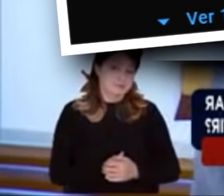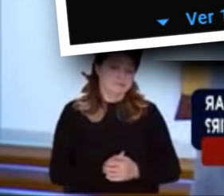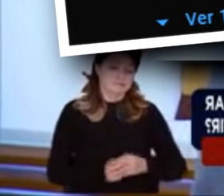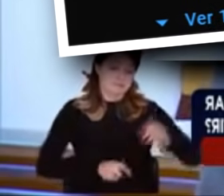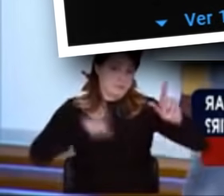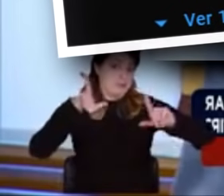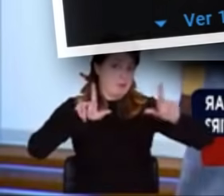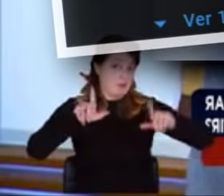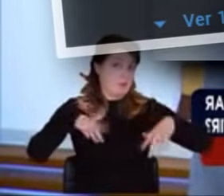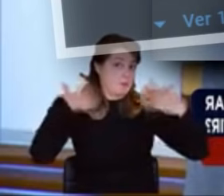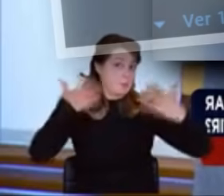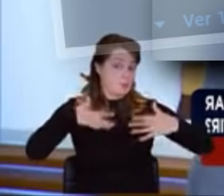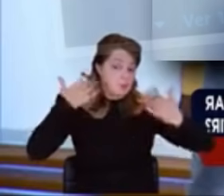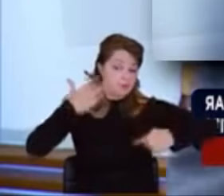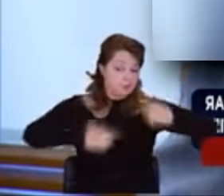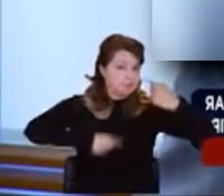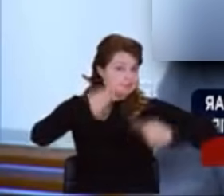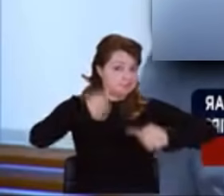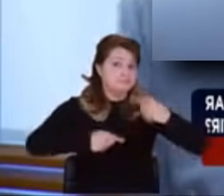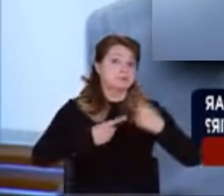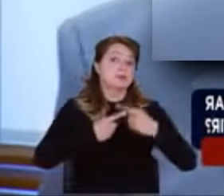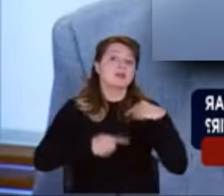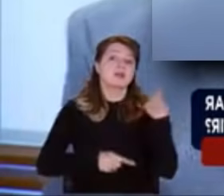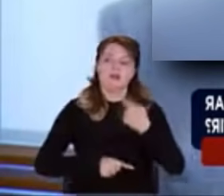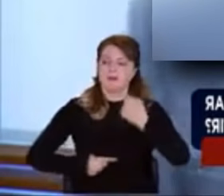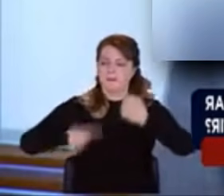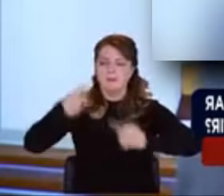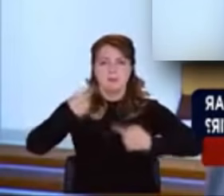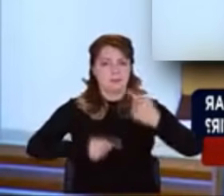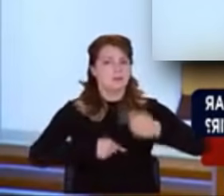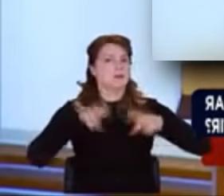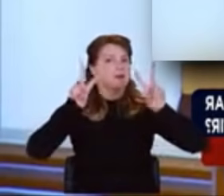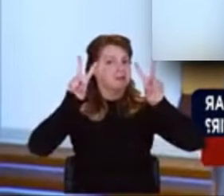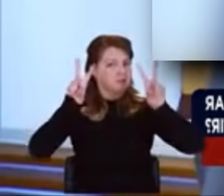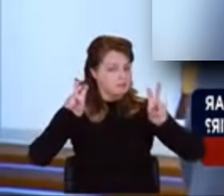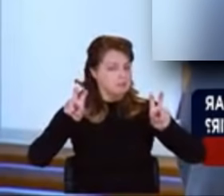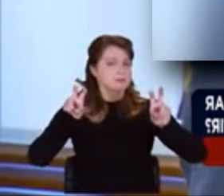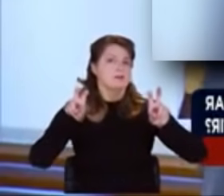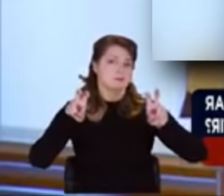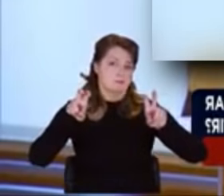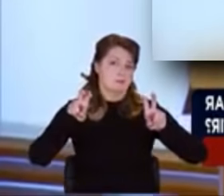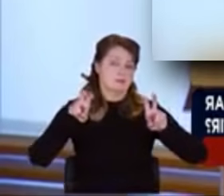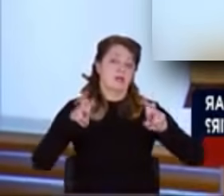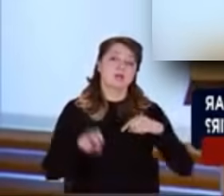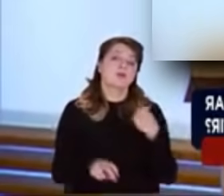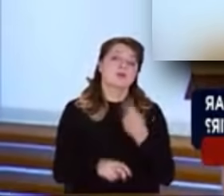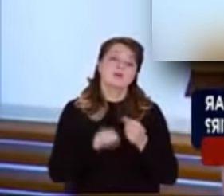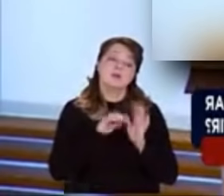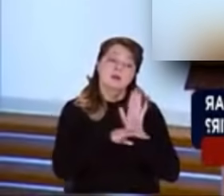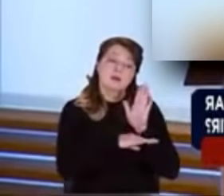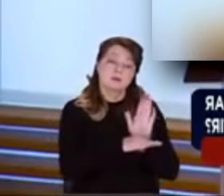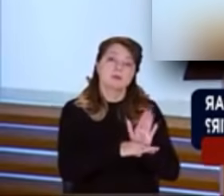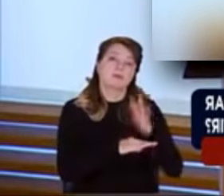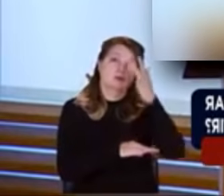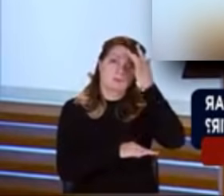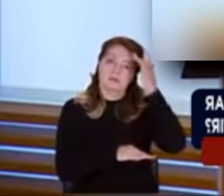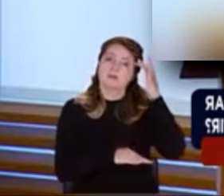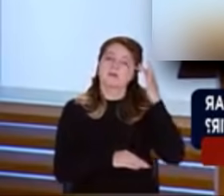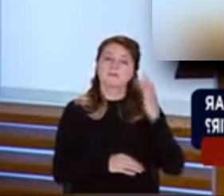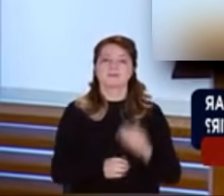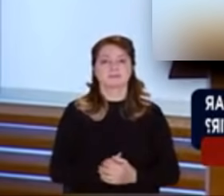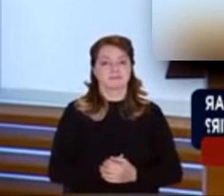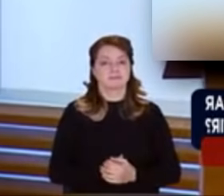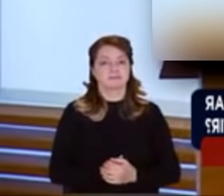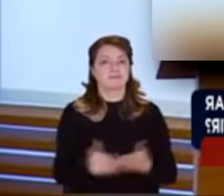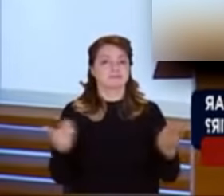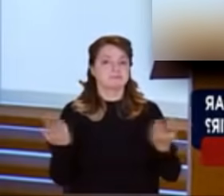mesmo em pessoas que não são fanáticas. Complicado. Basicamente, o Fala Que Eu Te Escuto é tipo um roundup da vida, né? Ele é